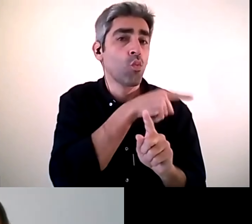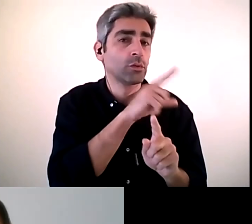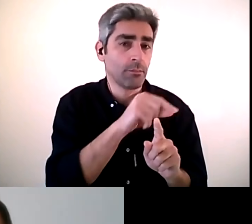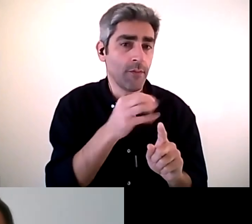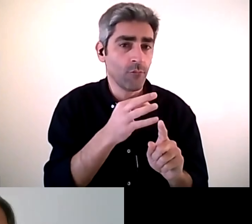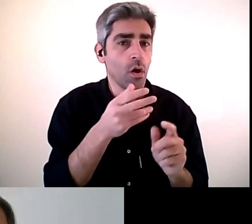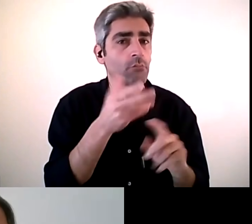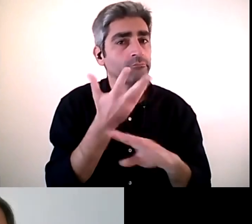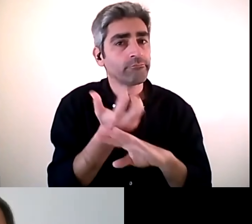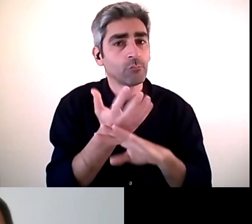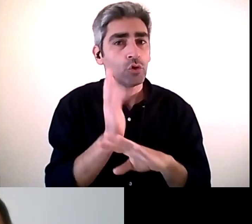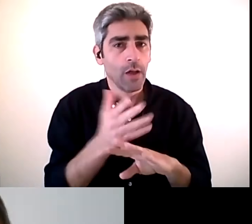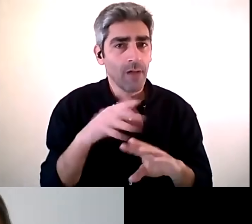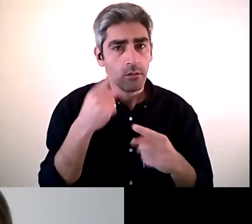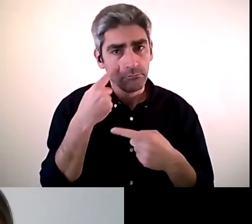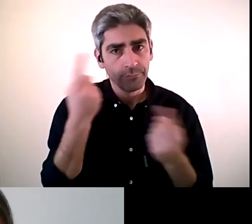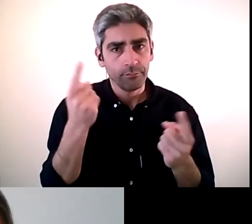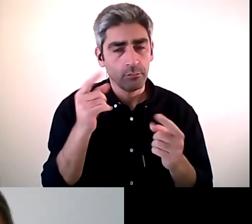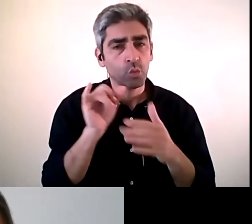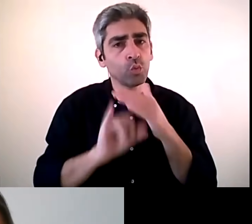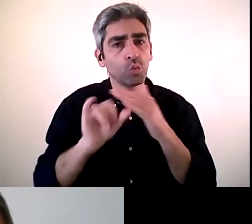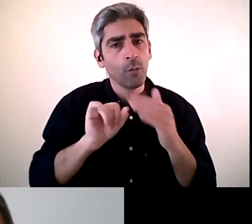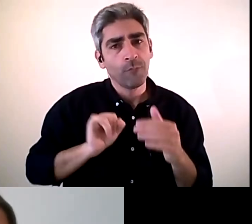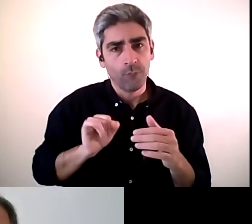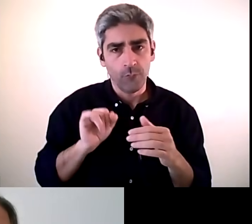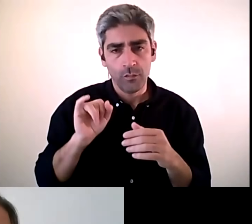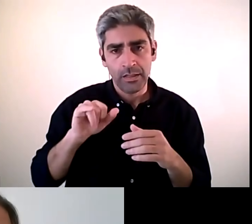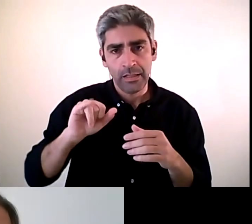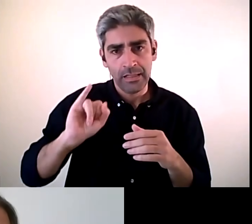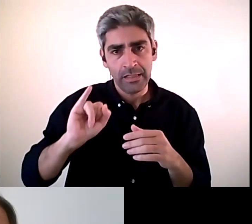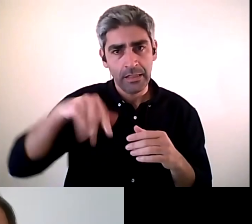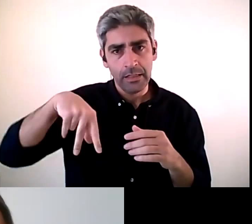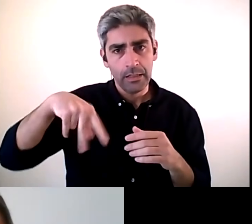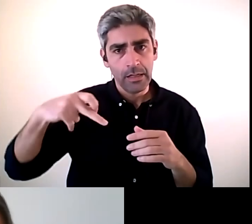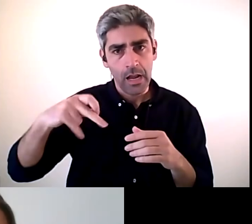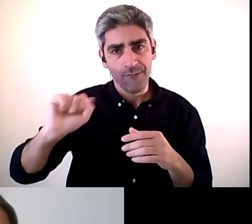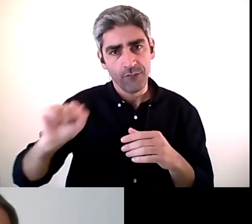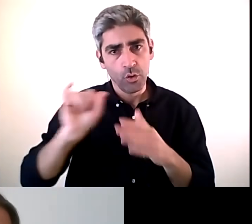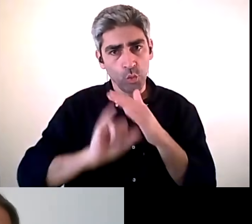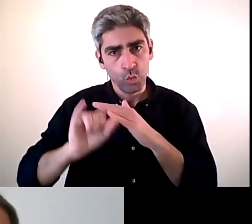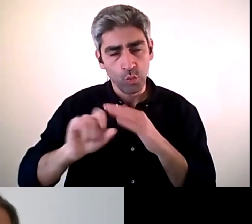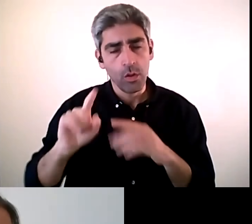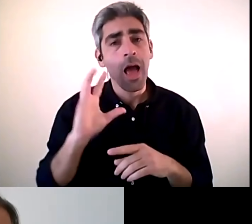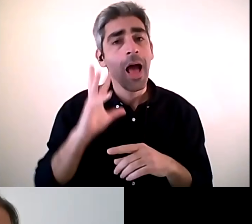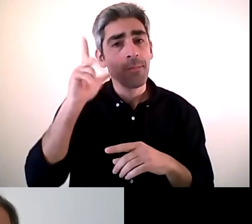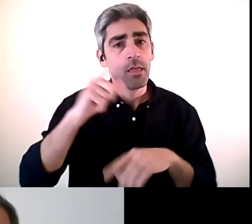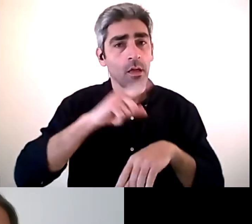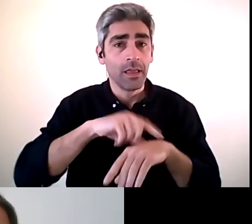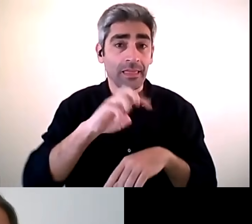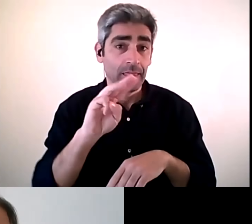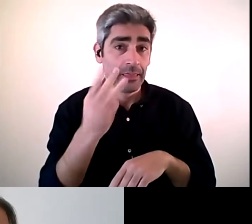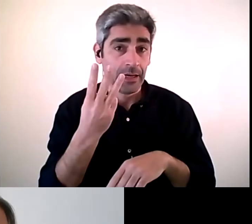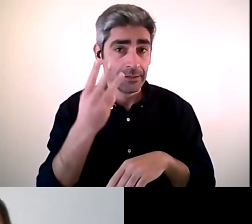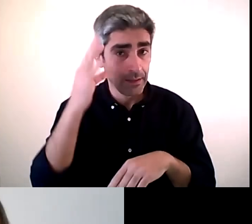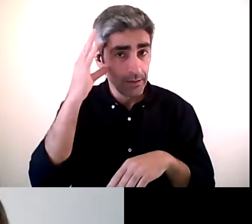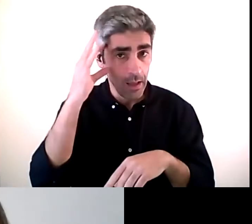vindo a realizar no nosso canal do YouTube, no canal do YouTube do INA, e amanhã às 15 horas estaremos